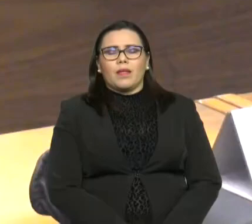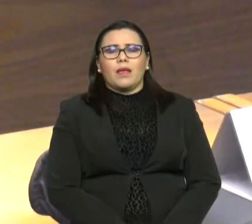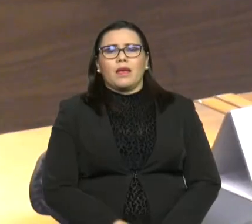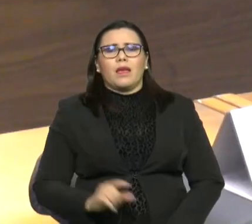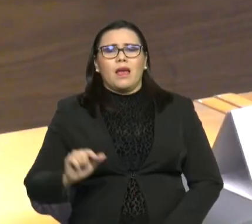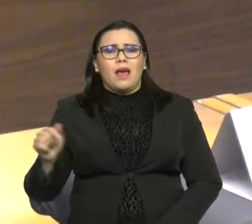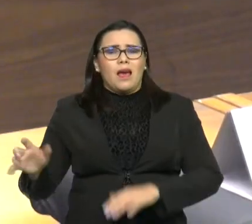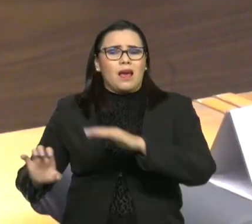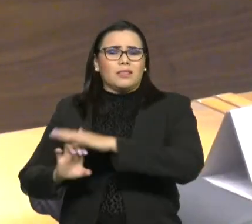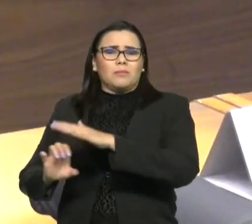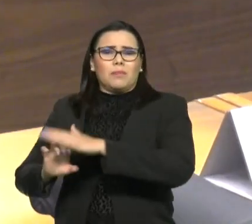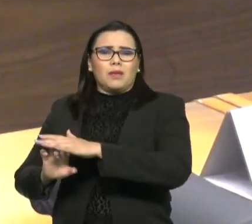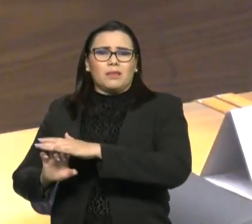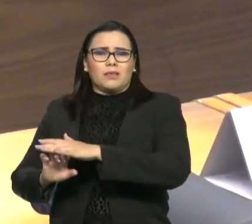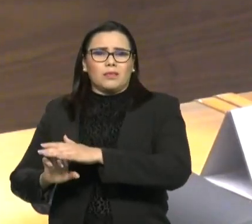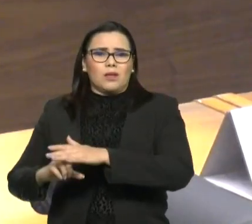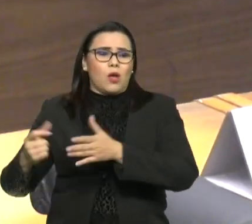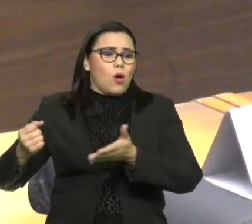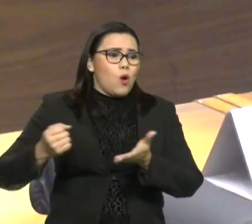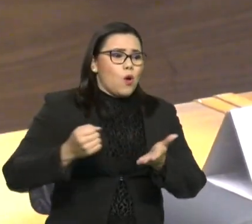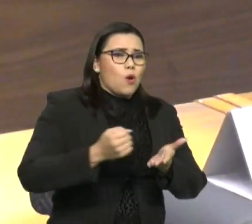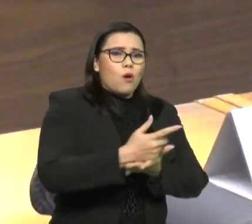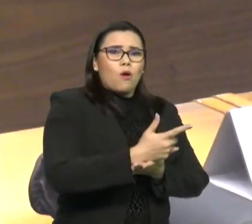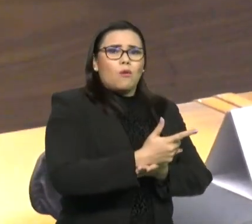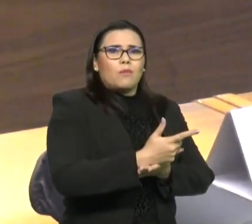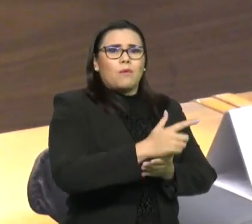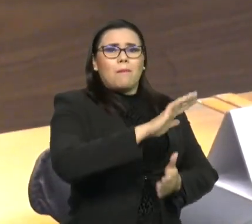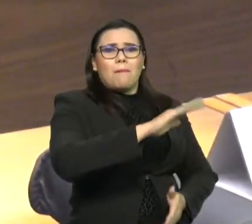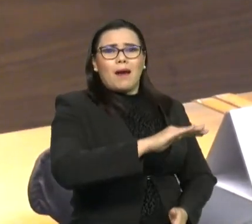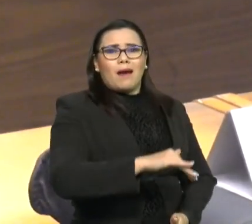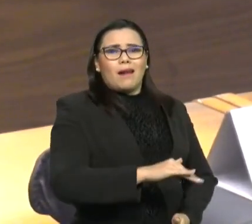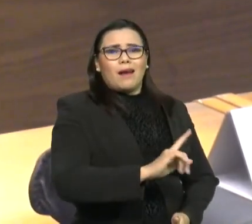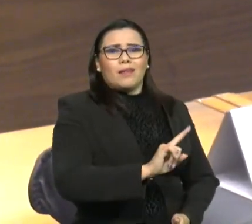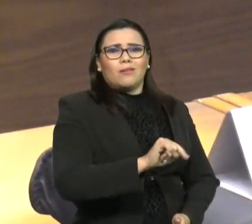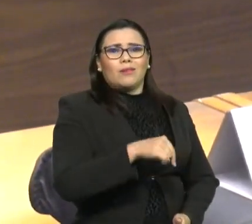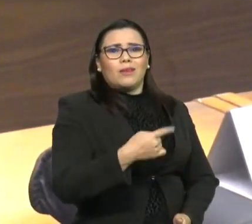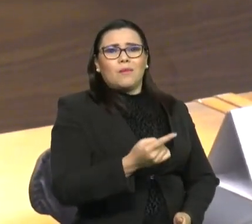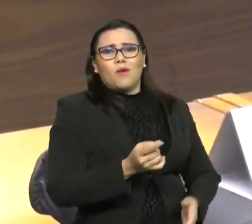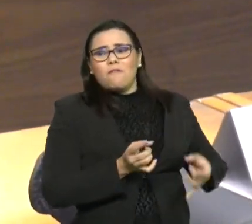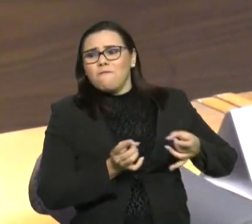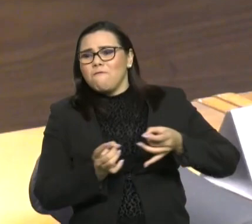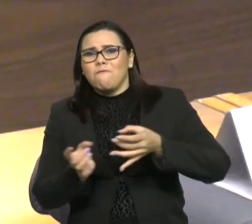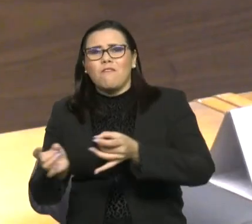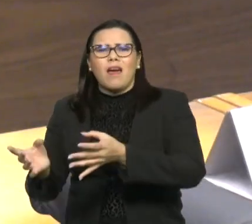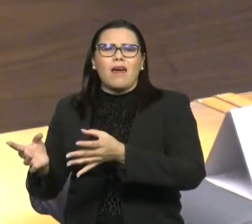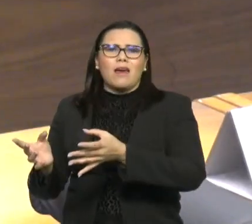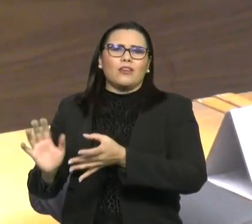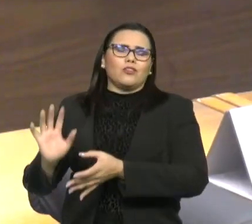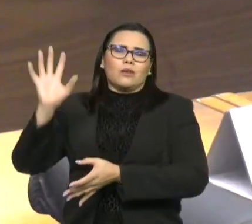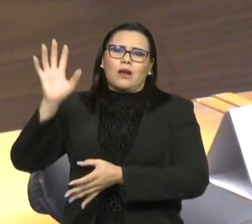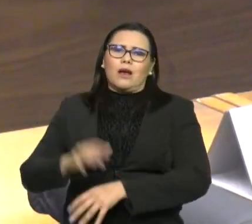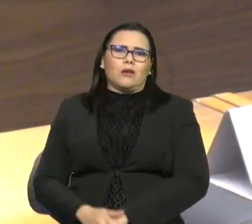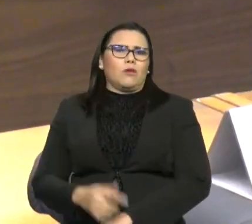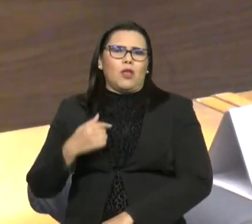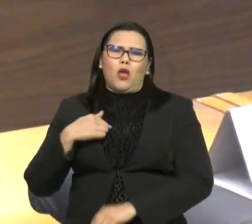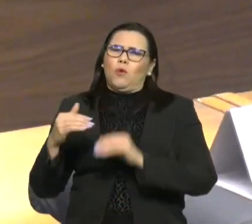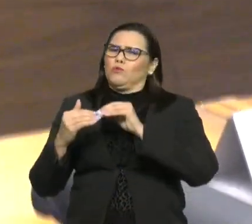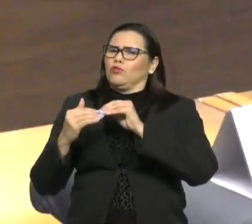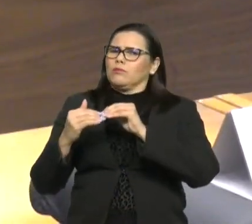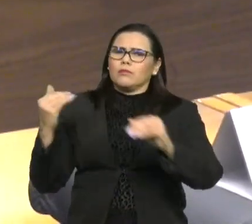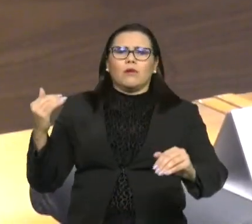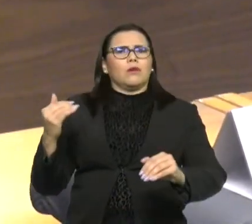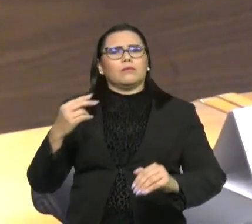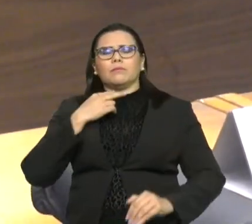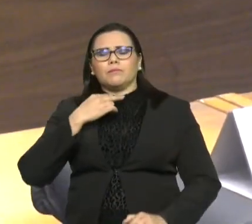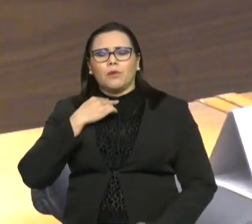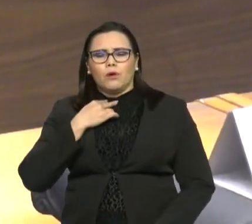produtor, e isso não é justo. Então, acho que é oportuno o discurso de Vossa Excelência, conte com o nosso apoio aqui, e tenho